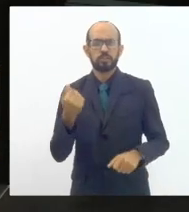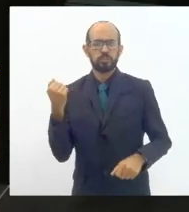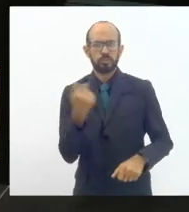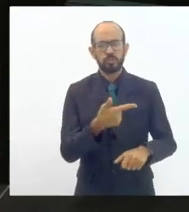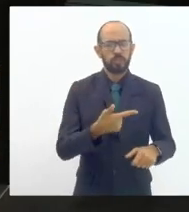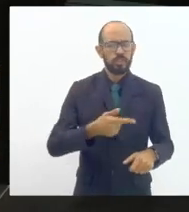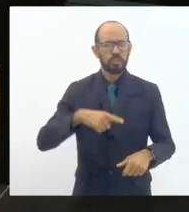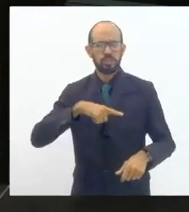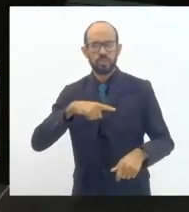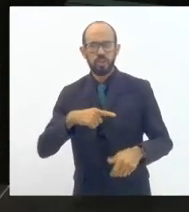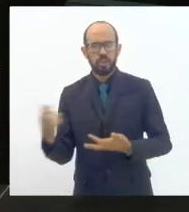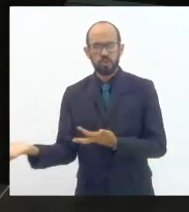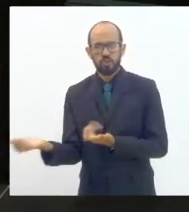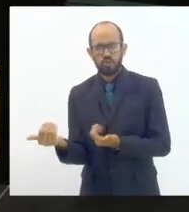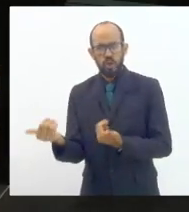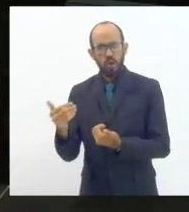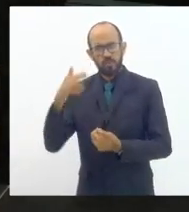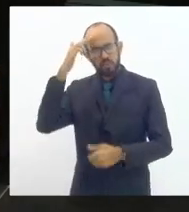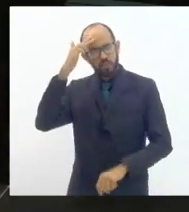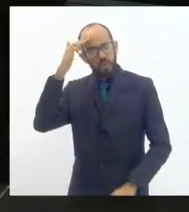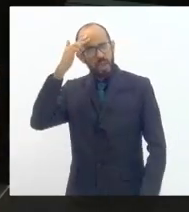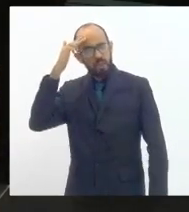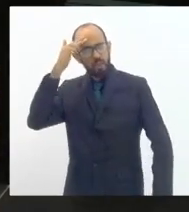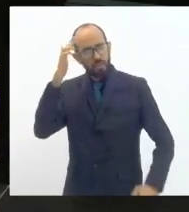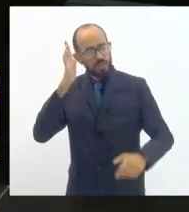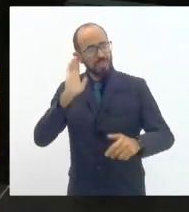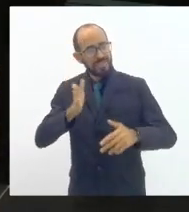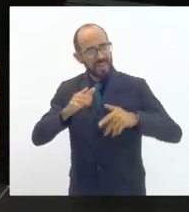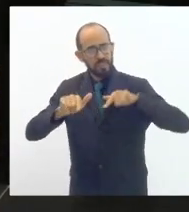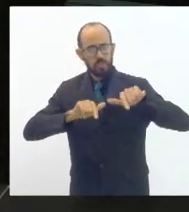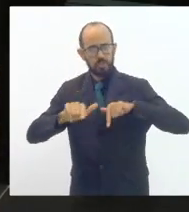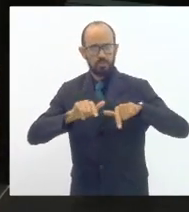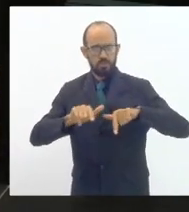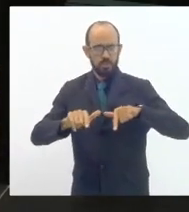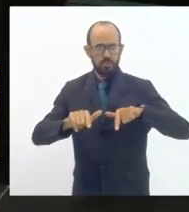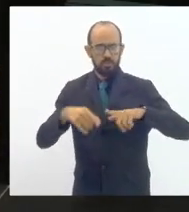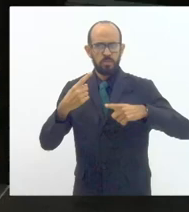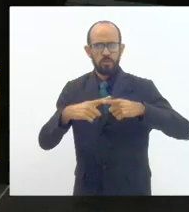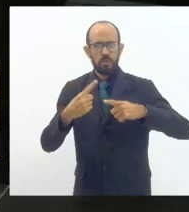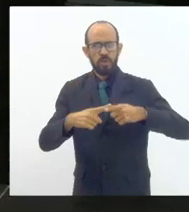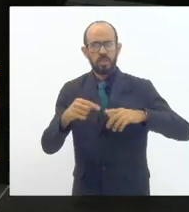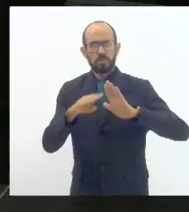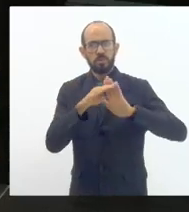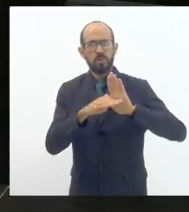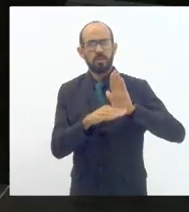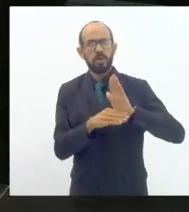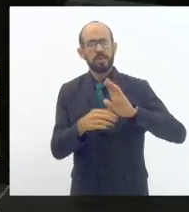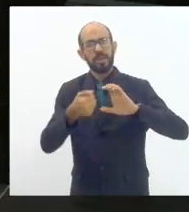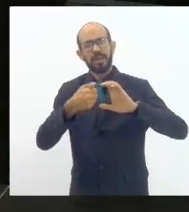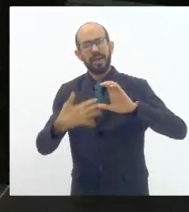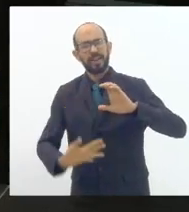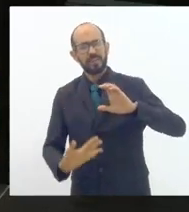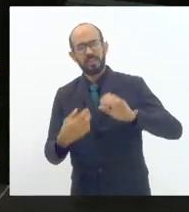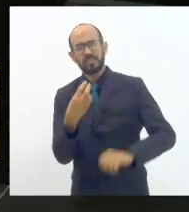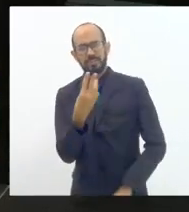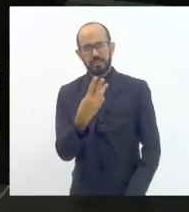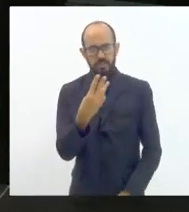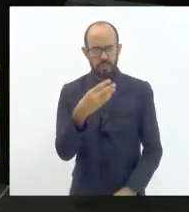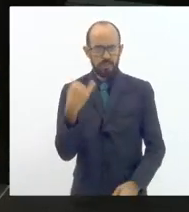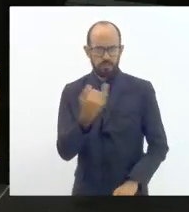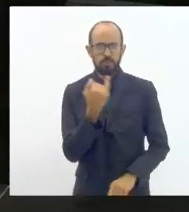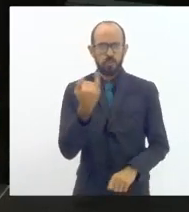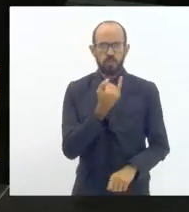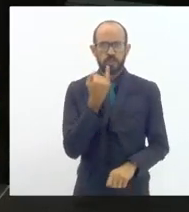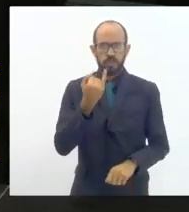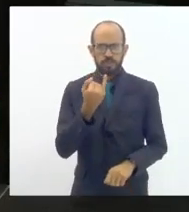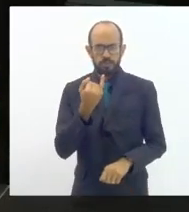idealizadores, sonhadores, que já estão colocando a mão na massa. Porque esse programa tem três grandes características que me encantaram desde a